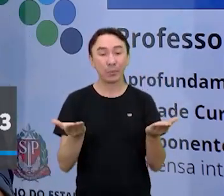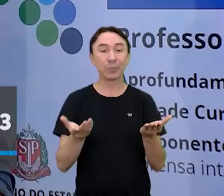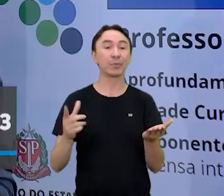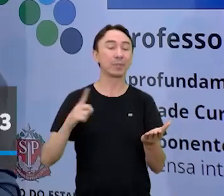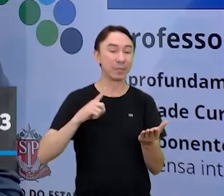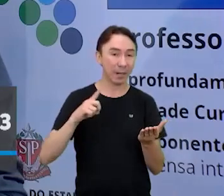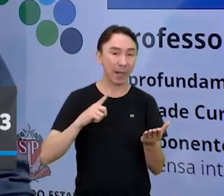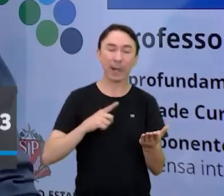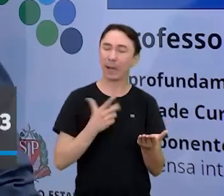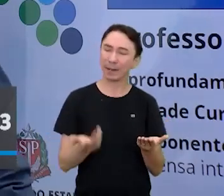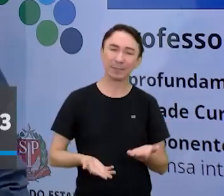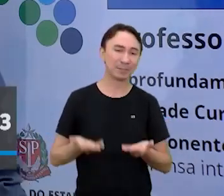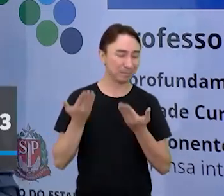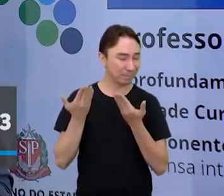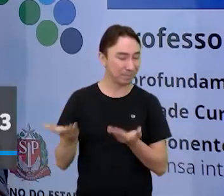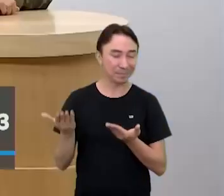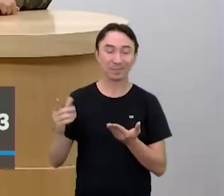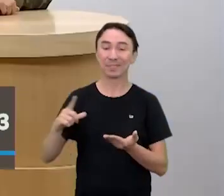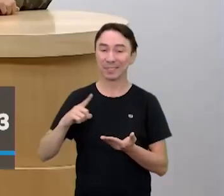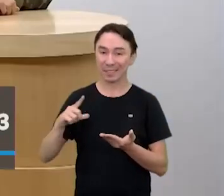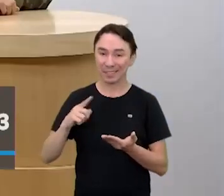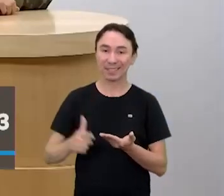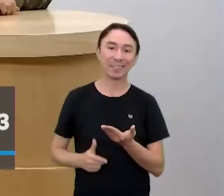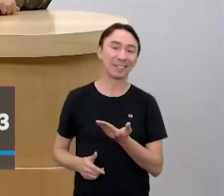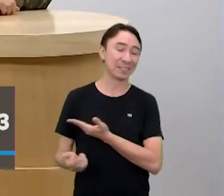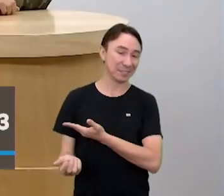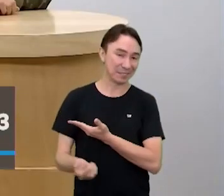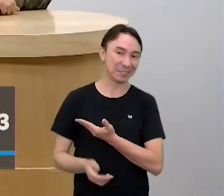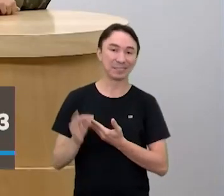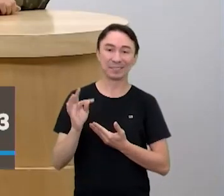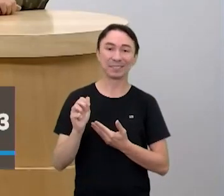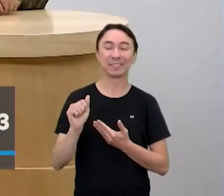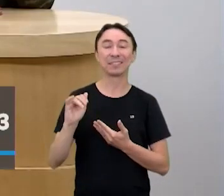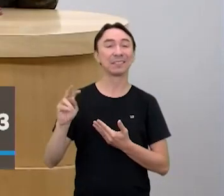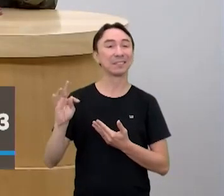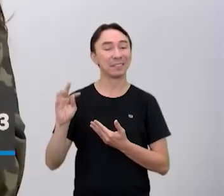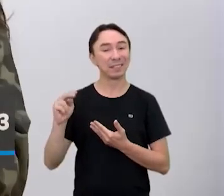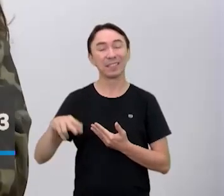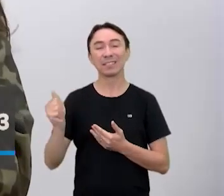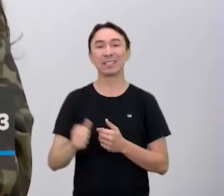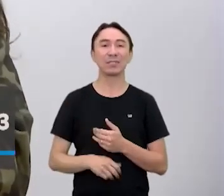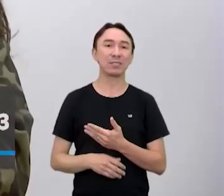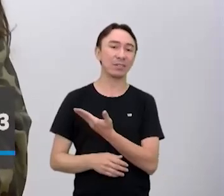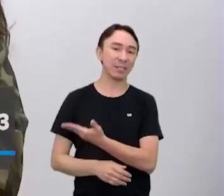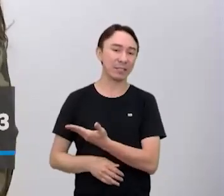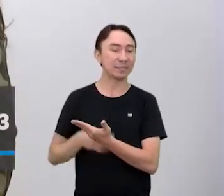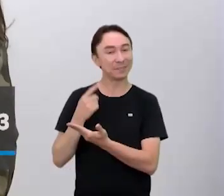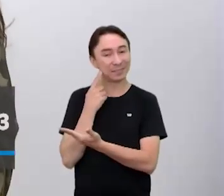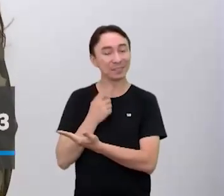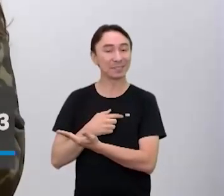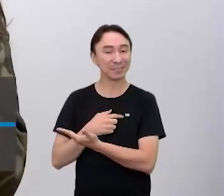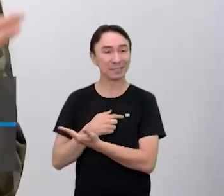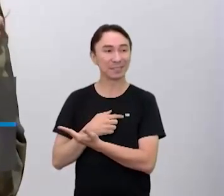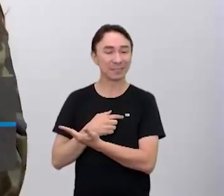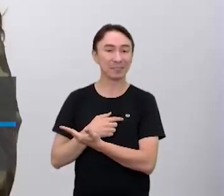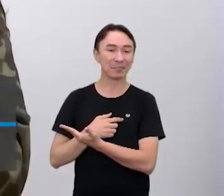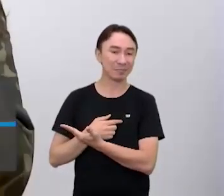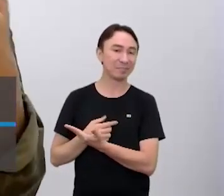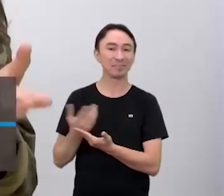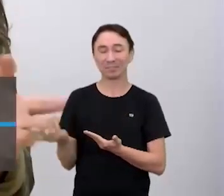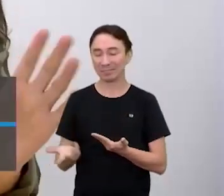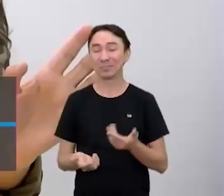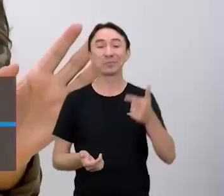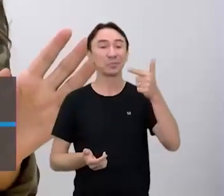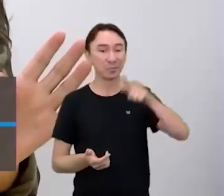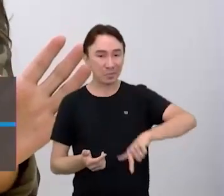aula a sensacional professora Tayana Souza. Olá, professor Mauro, estudantes. Estou aqui de novo, mais uma vez, né? Já estou